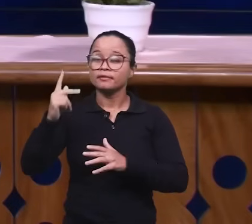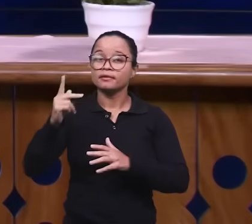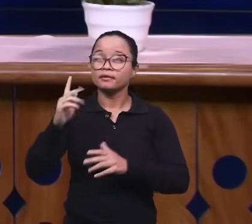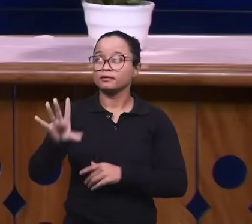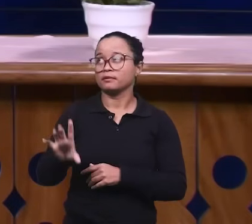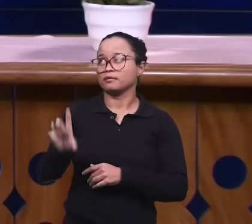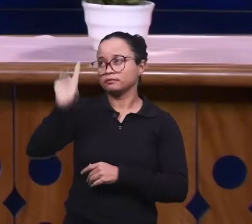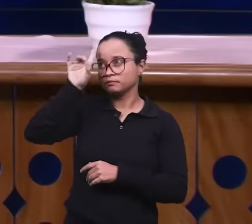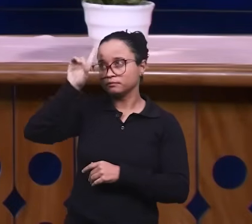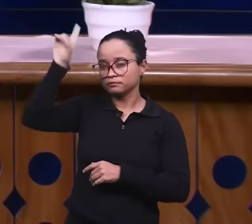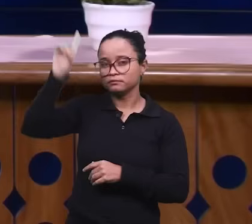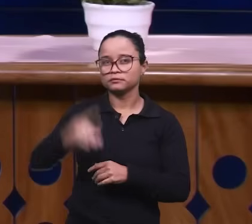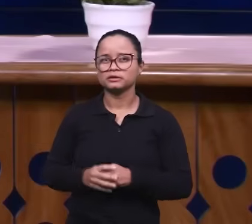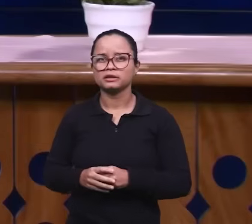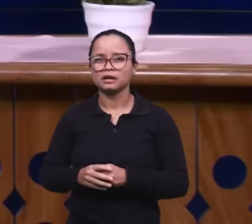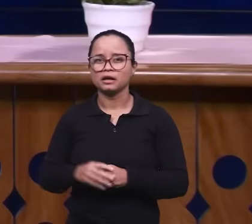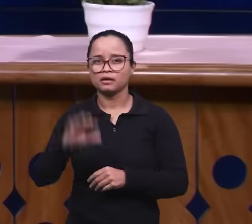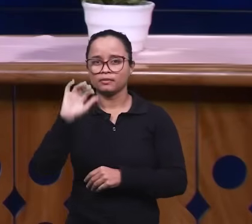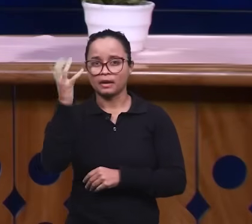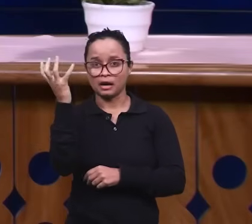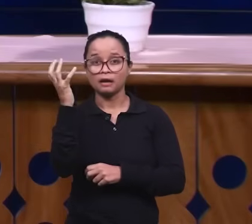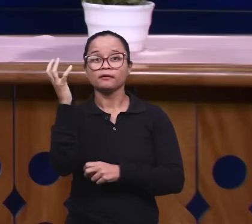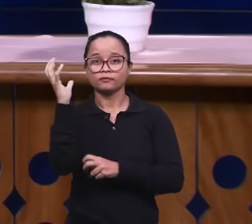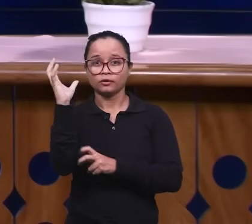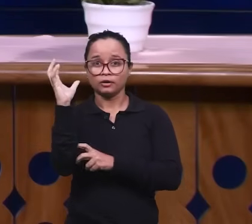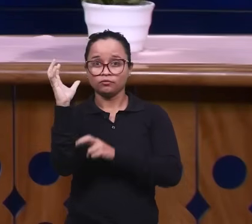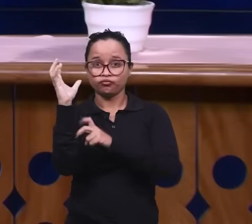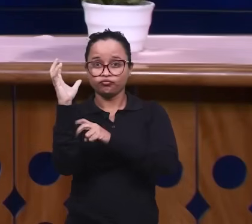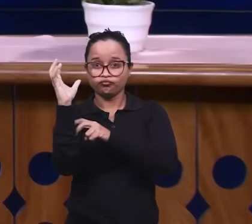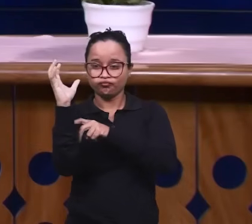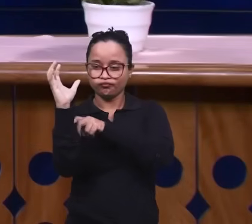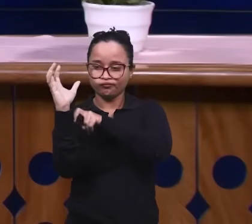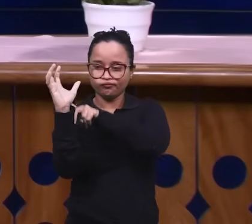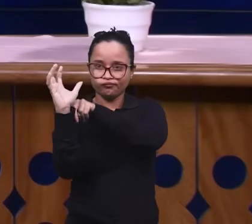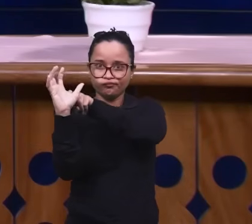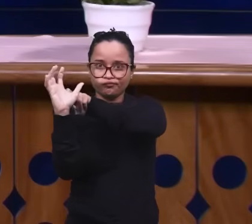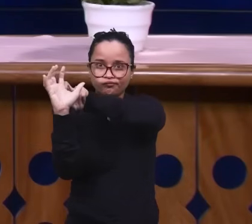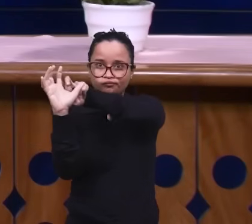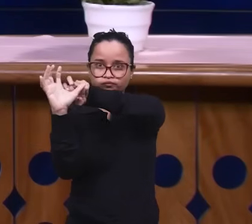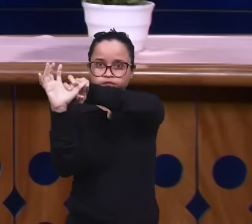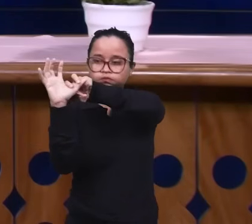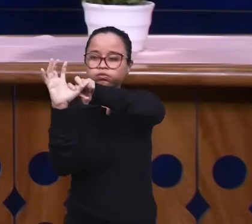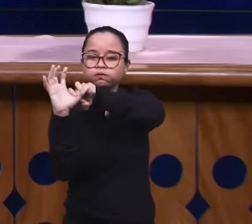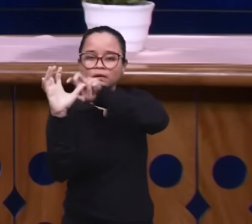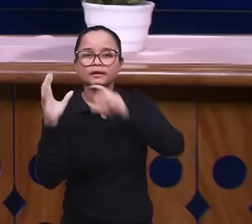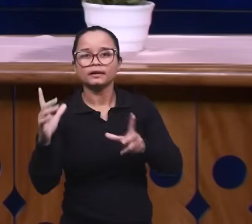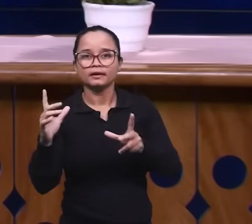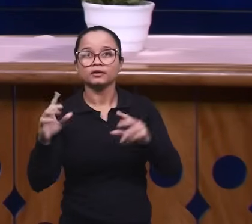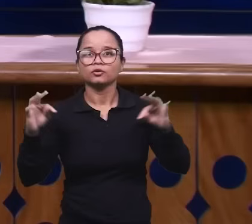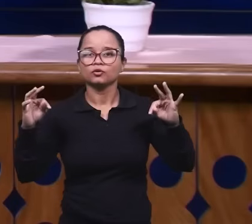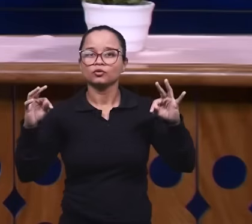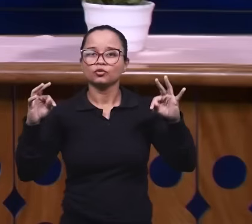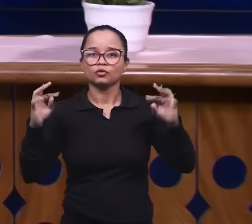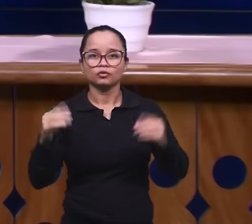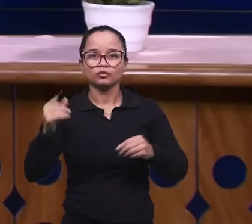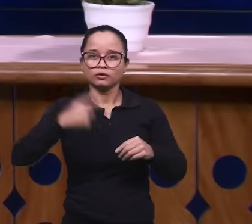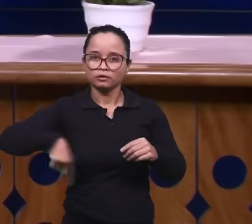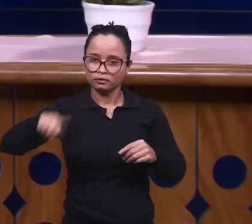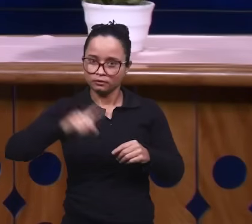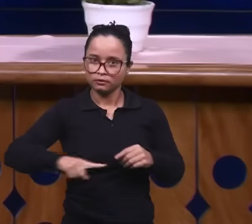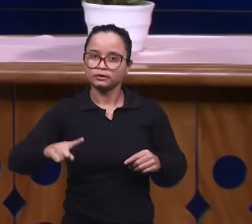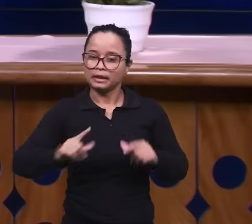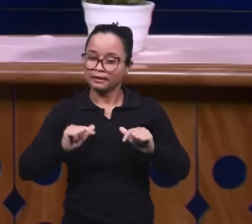a Deus. Subiu na figueira brava. Ele tomou essas providências que nós podemos tomar e